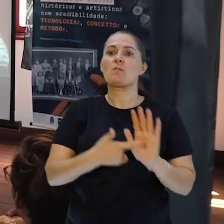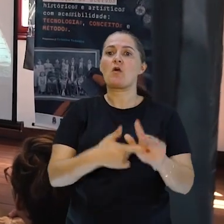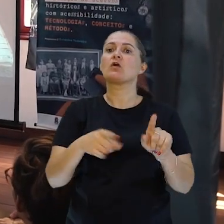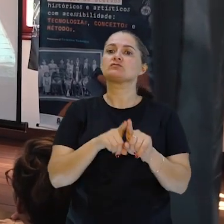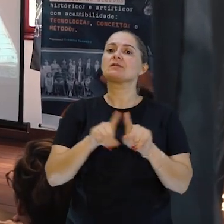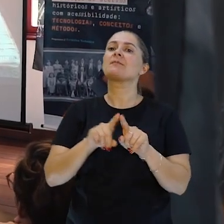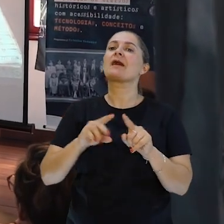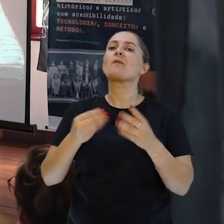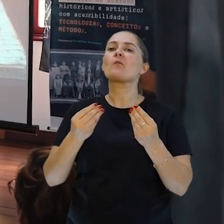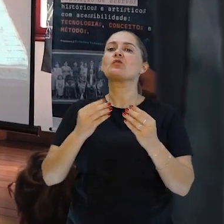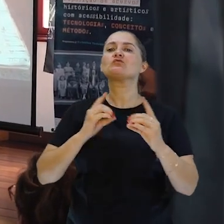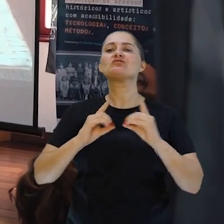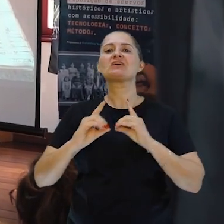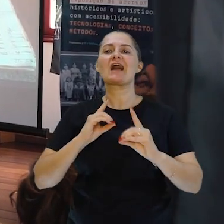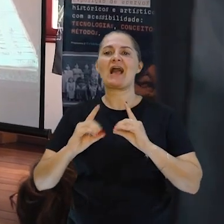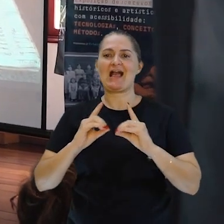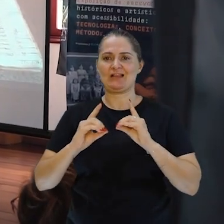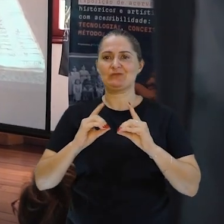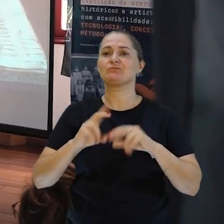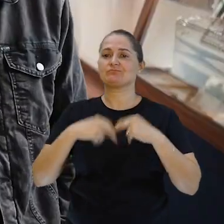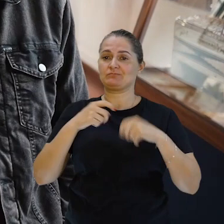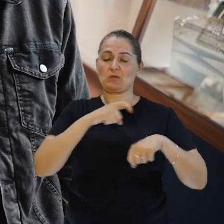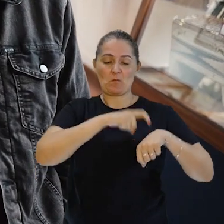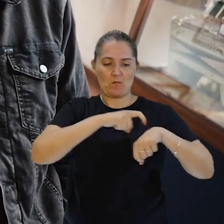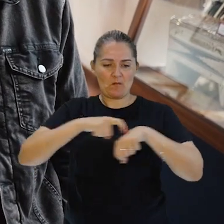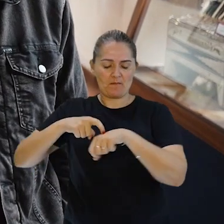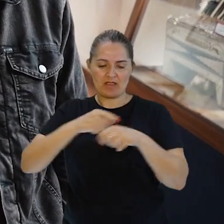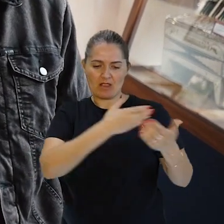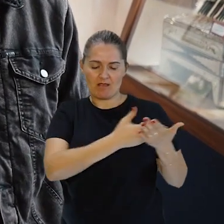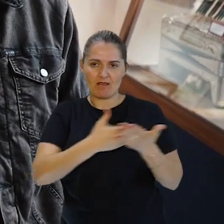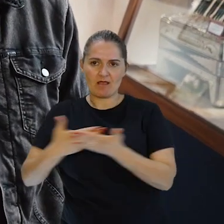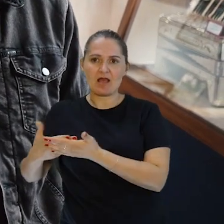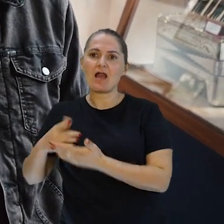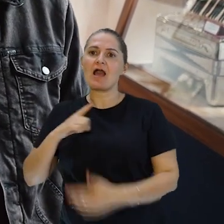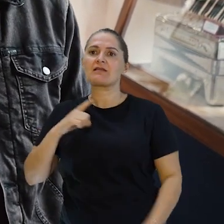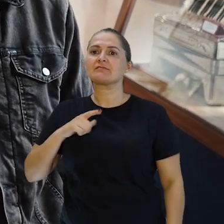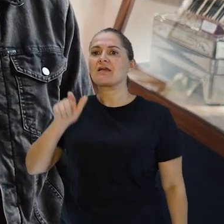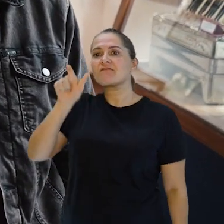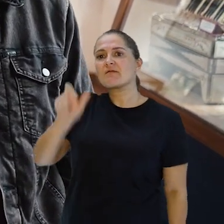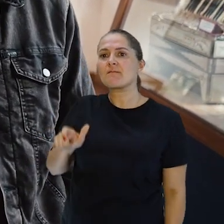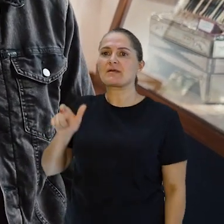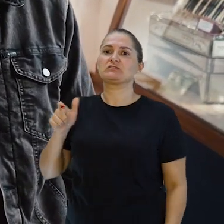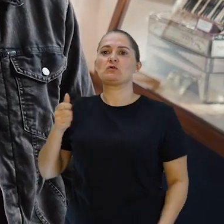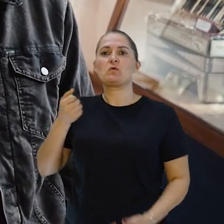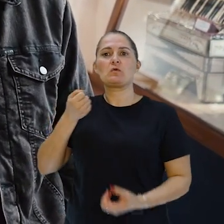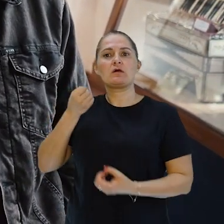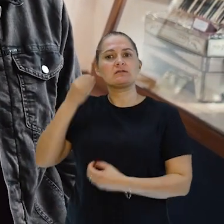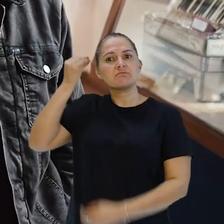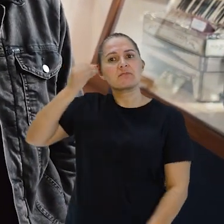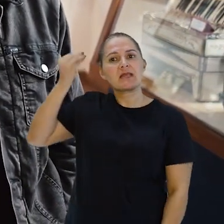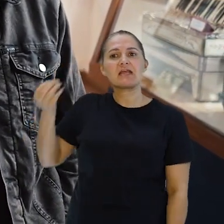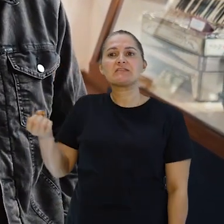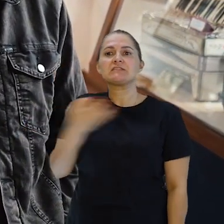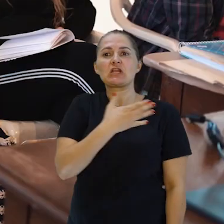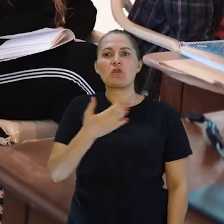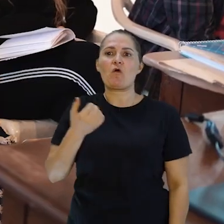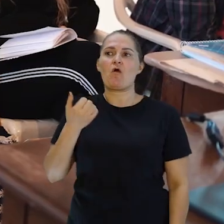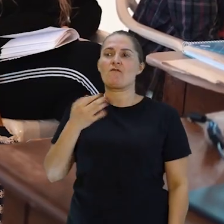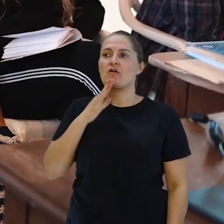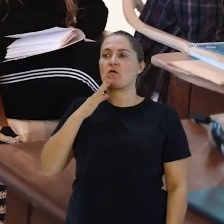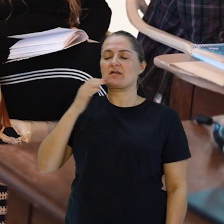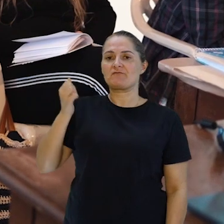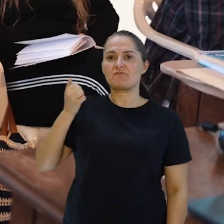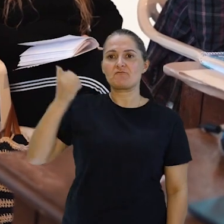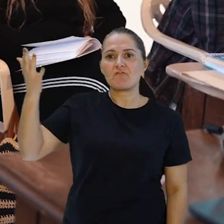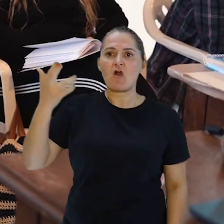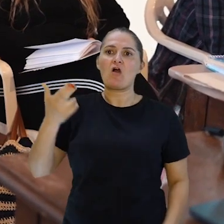de exposição, né? Foi de diálogo. Então, assim, em todo momento, em cada aula, surgiu alguém para dar uma ideia nova ou trazer alguma coisa de